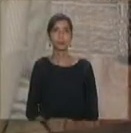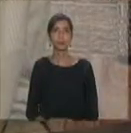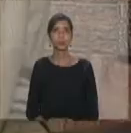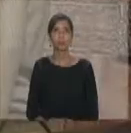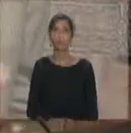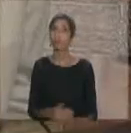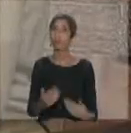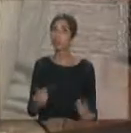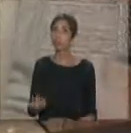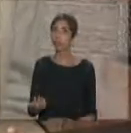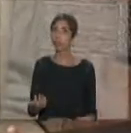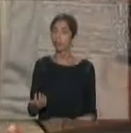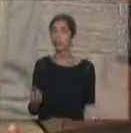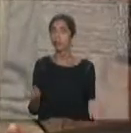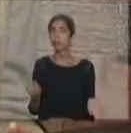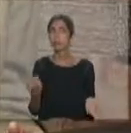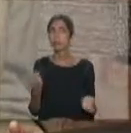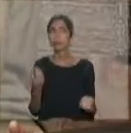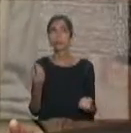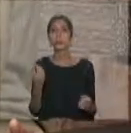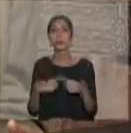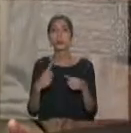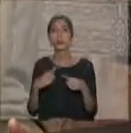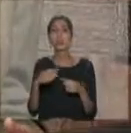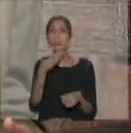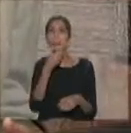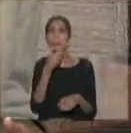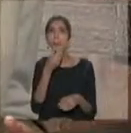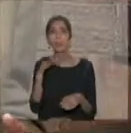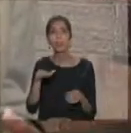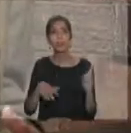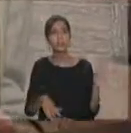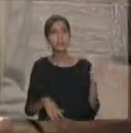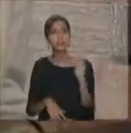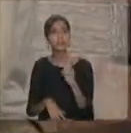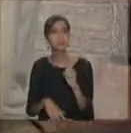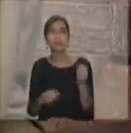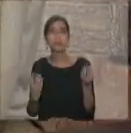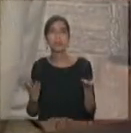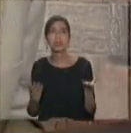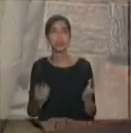E o que é que faz você trazer esse menino aqui?